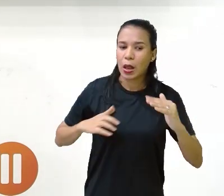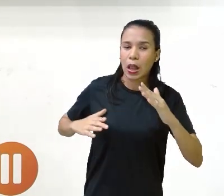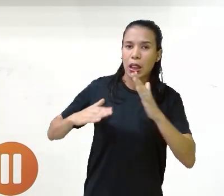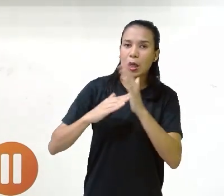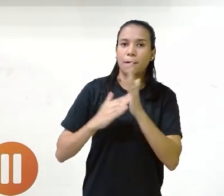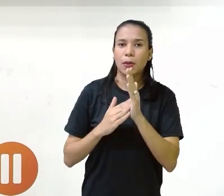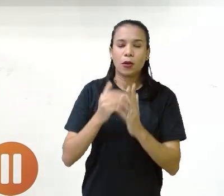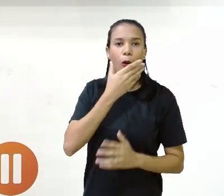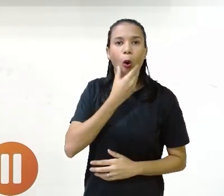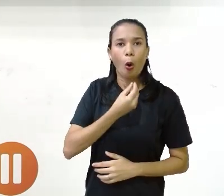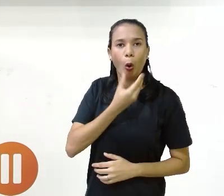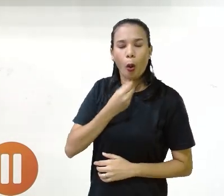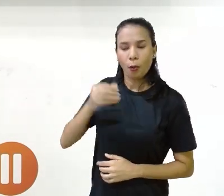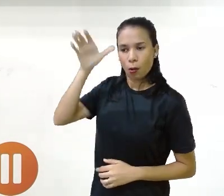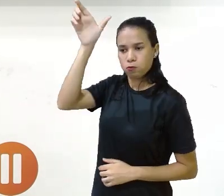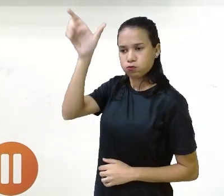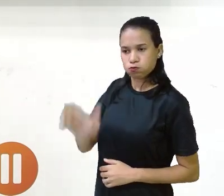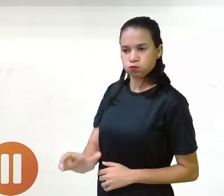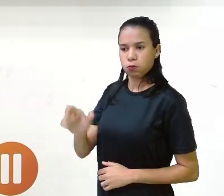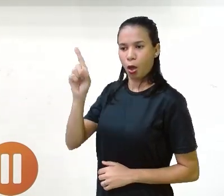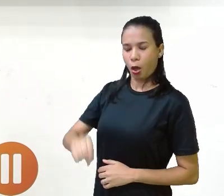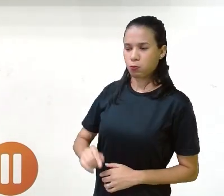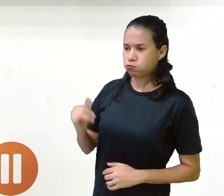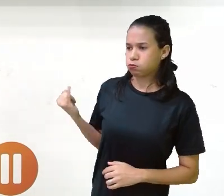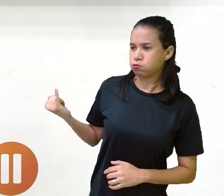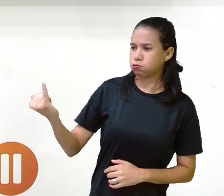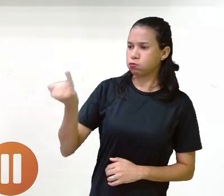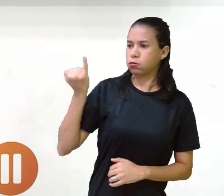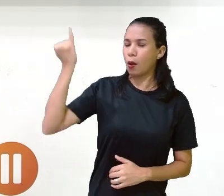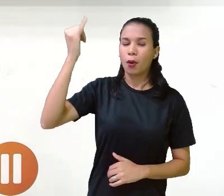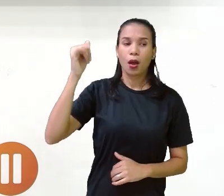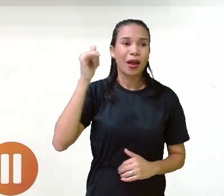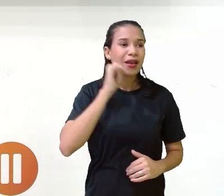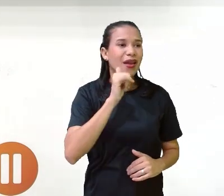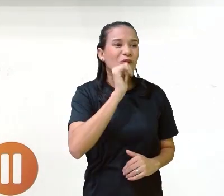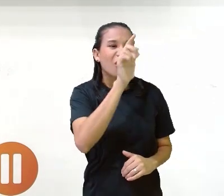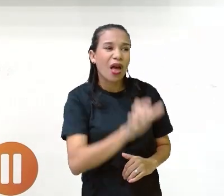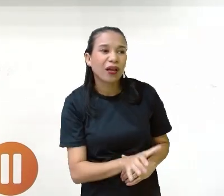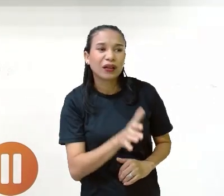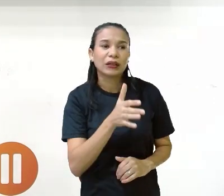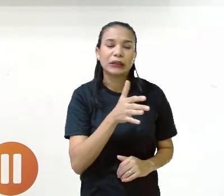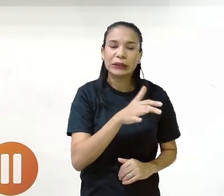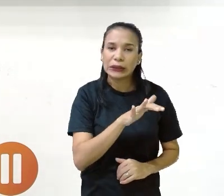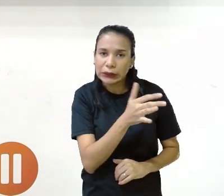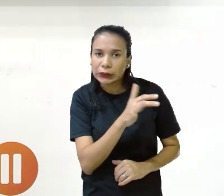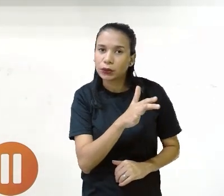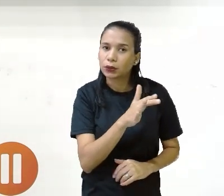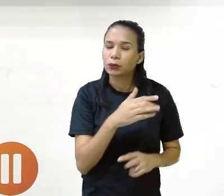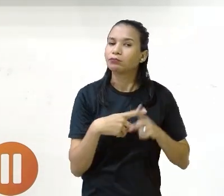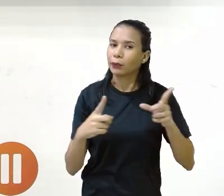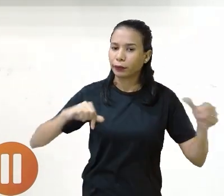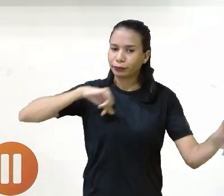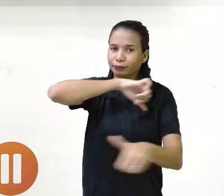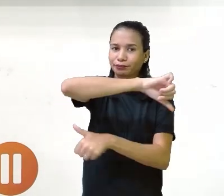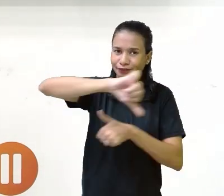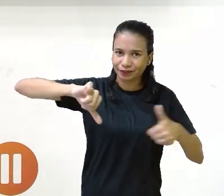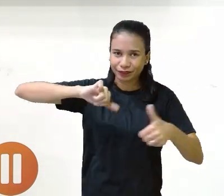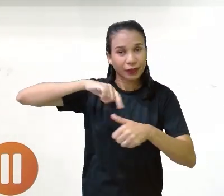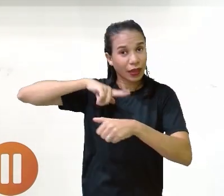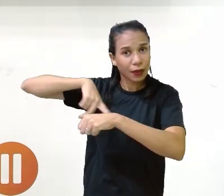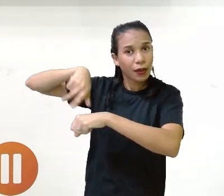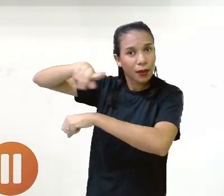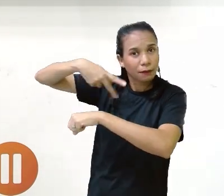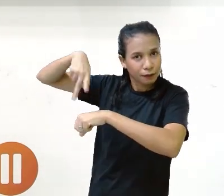os homens como sendo grandes protagonistas e as mulheres não. Mas isso está mudando, hein? Em alguns países,